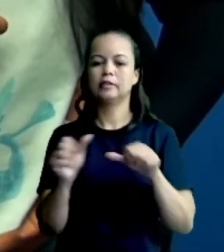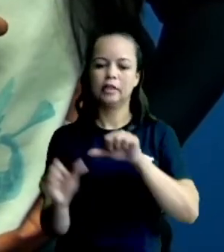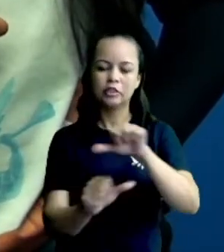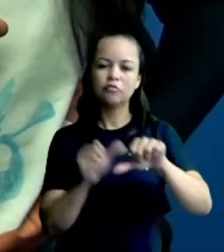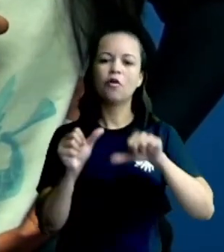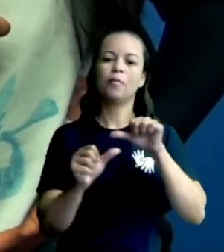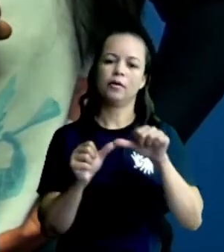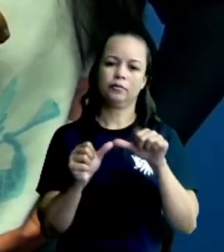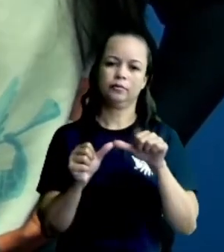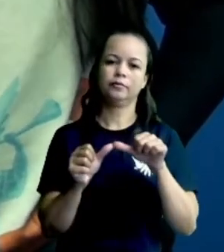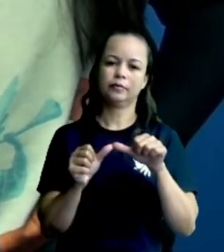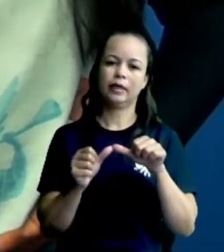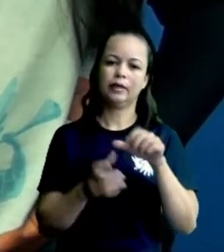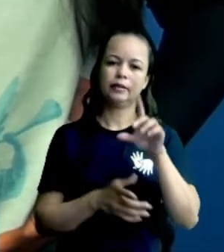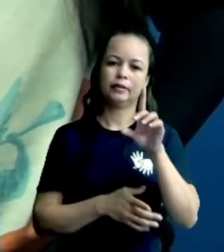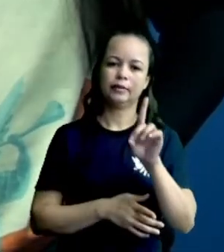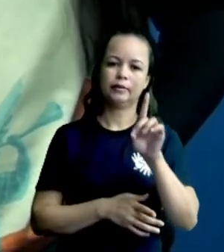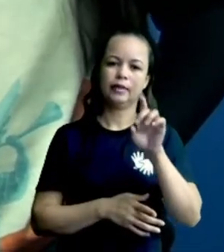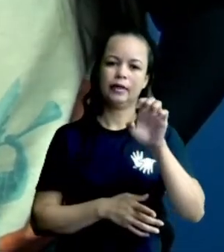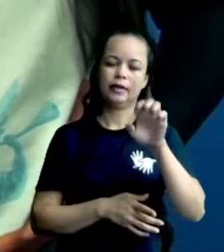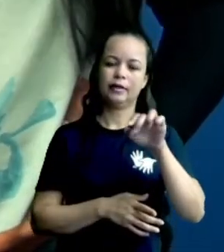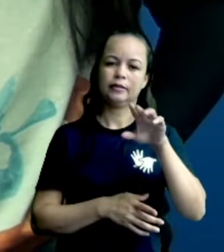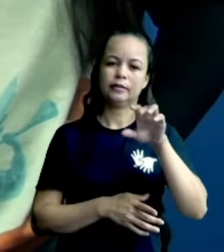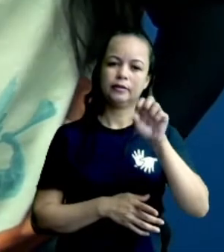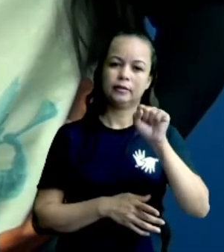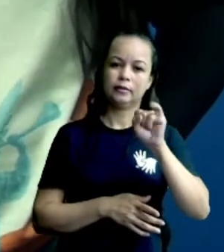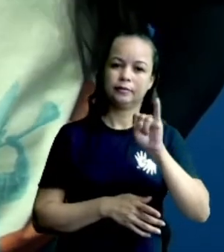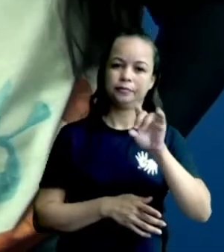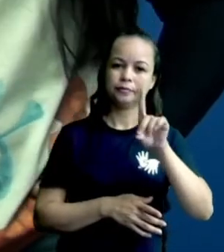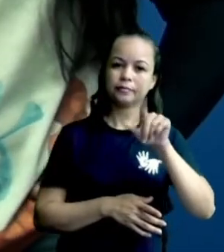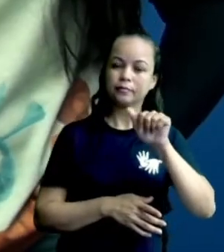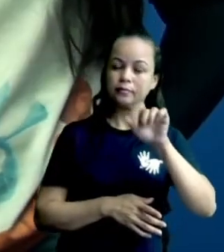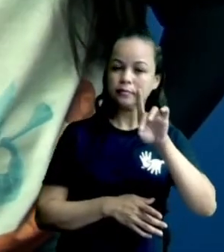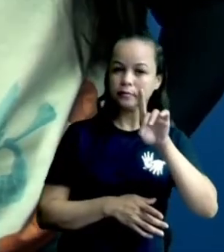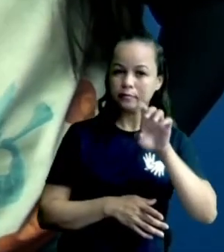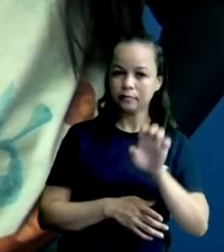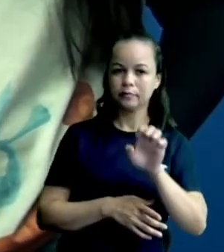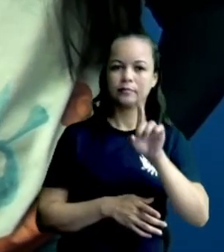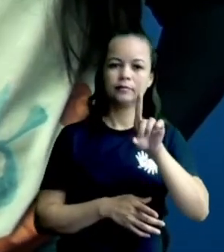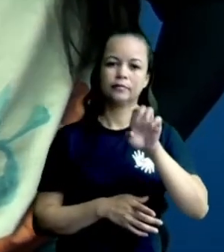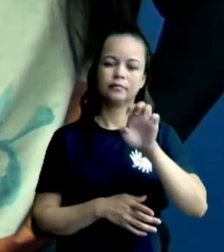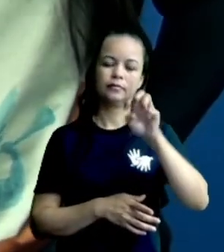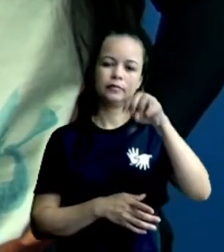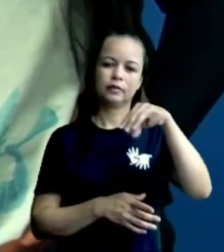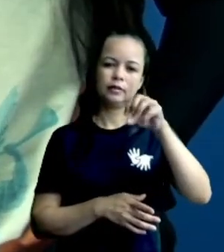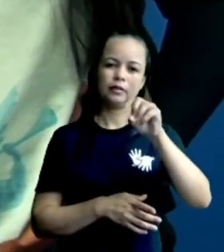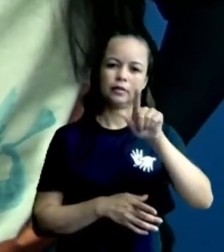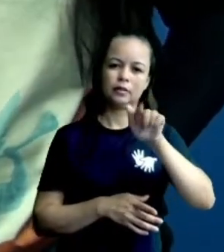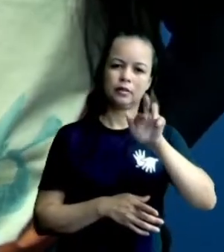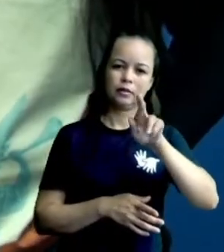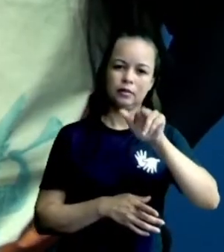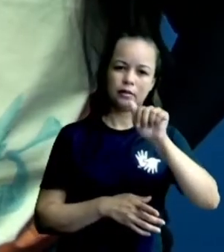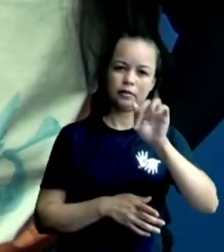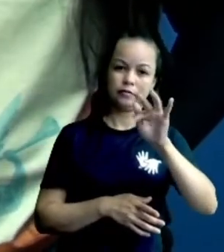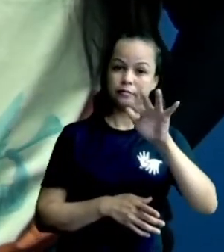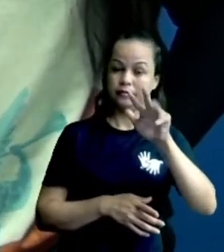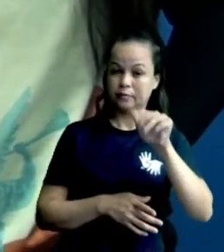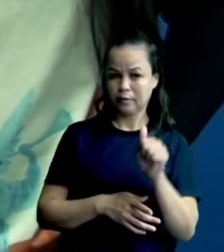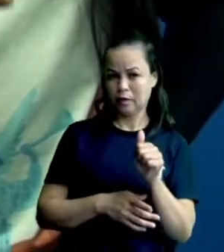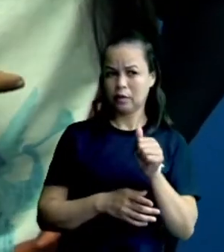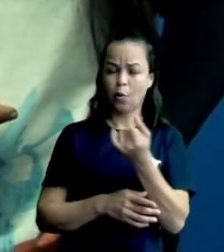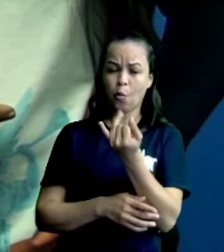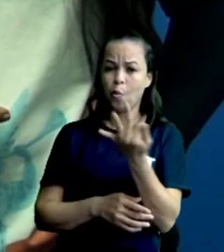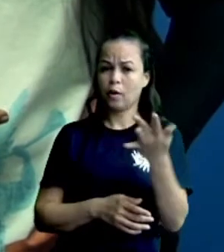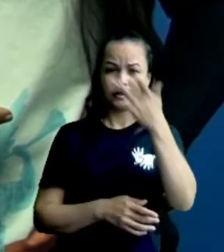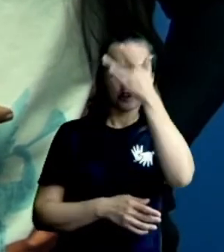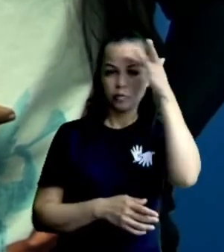densidade demográfica, tá certo? Então, quantas pessoas cabem ali por metro quadrado? Só que como uma cidade é muito grande,